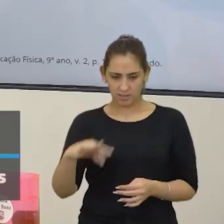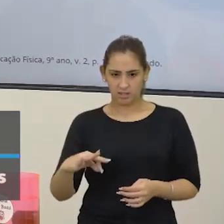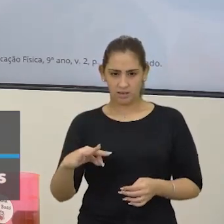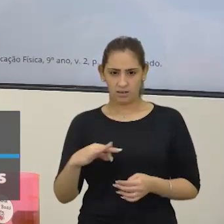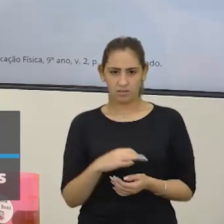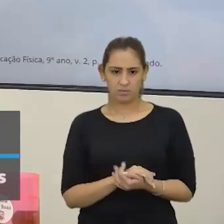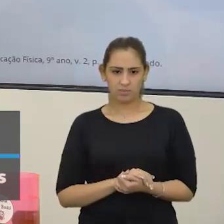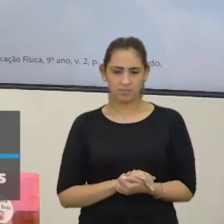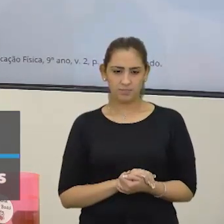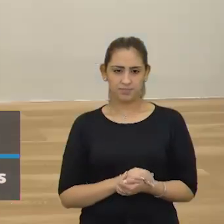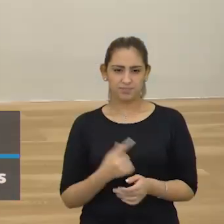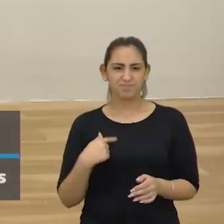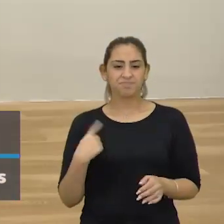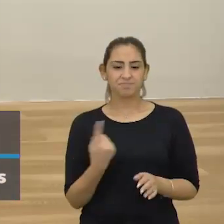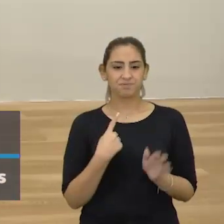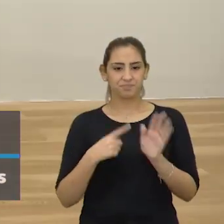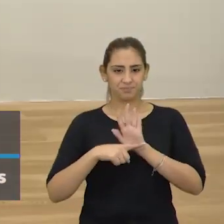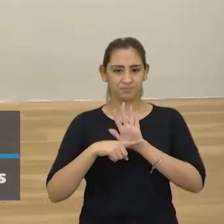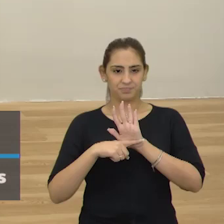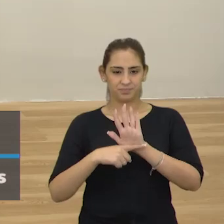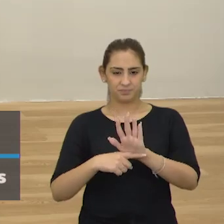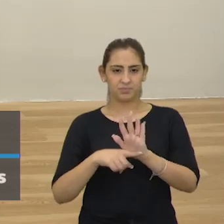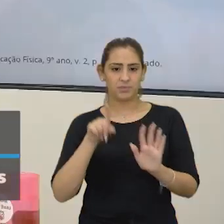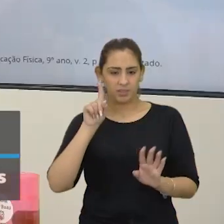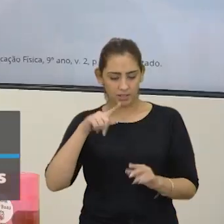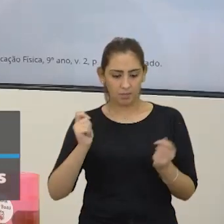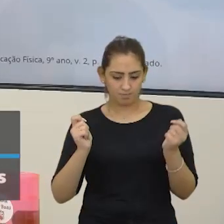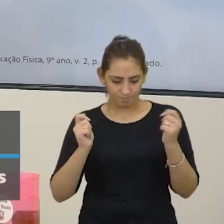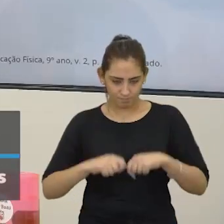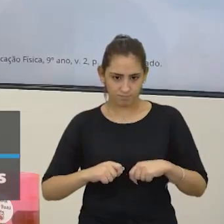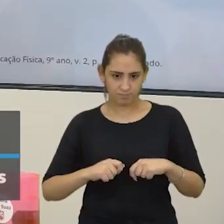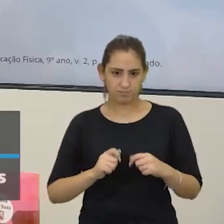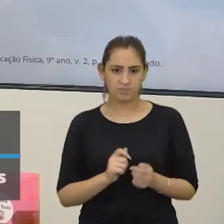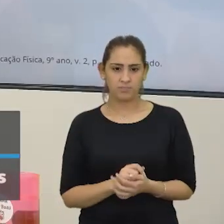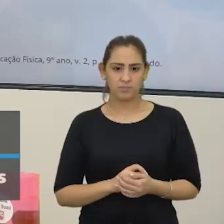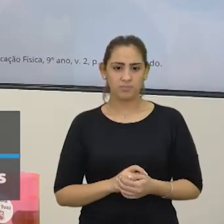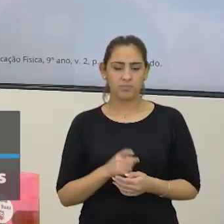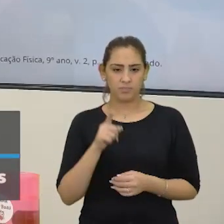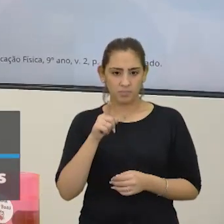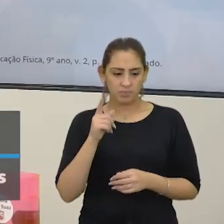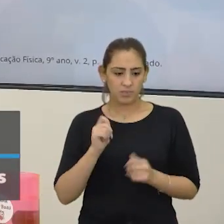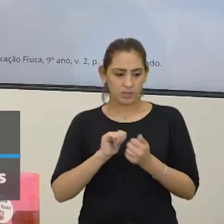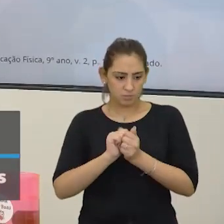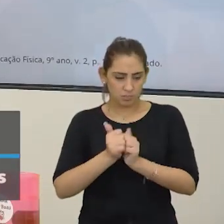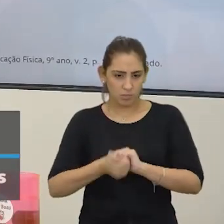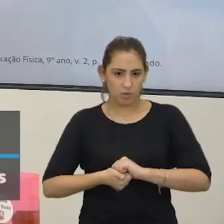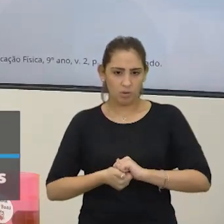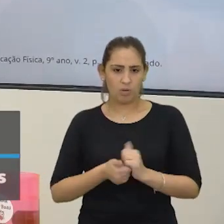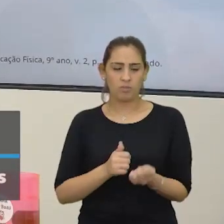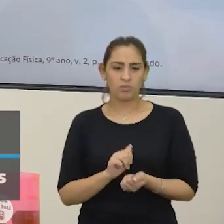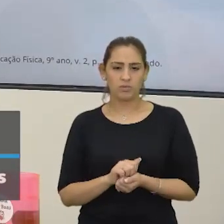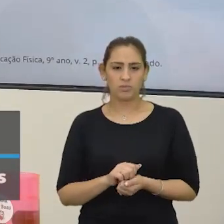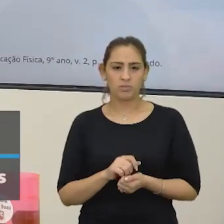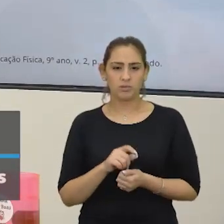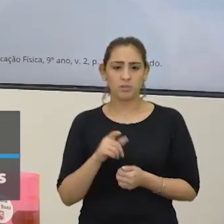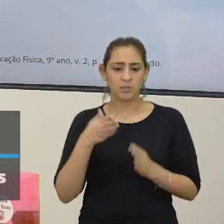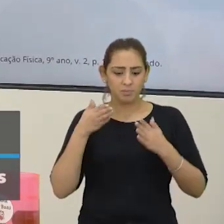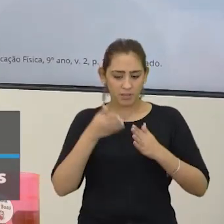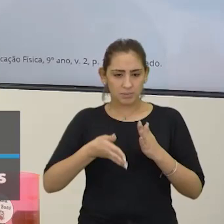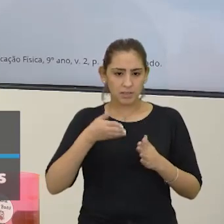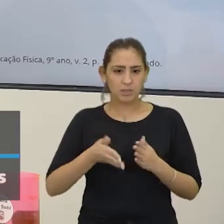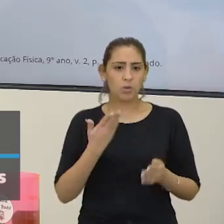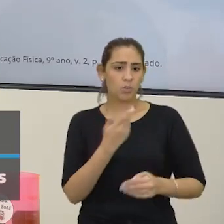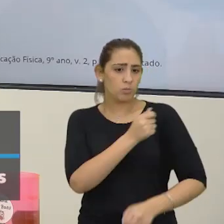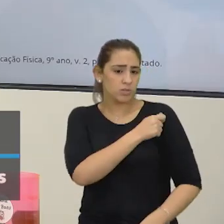assim, a gente está mostrando para eles que é possível a disputa desses esportes, a participação dos alunos